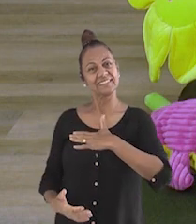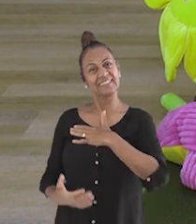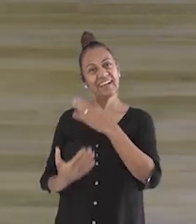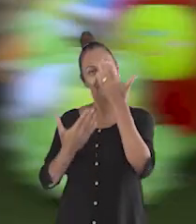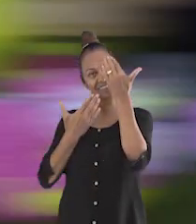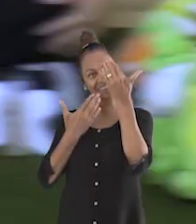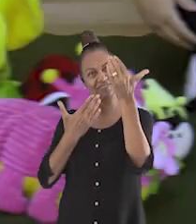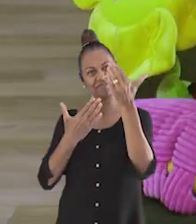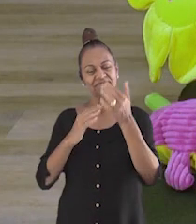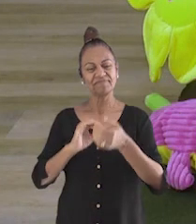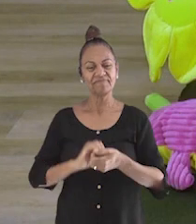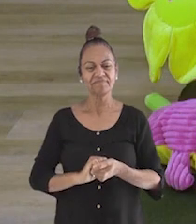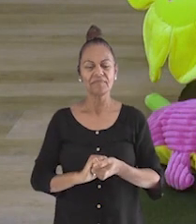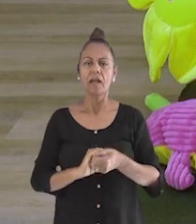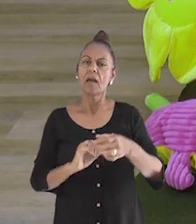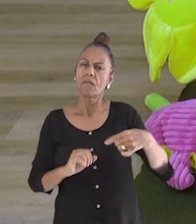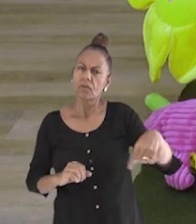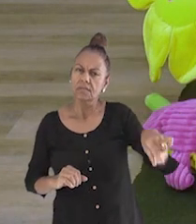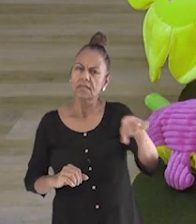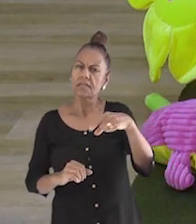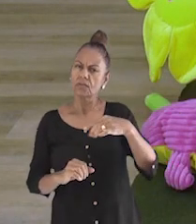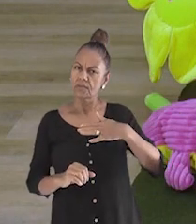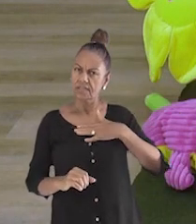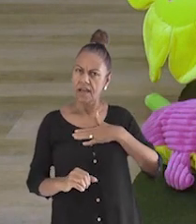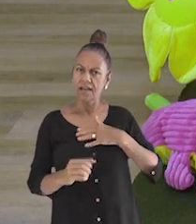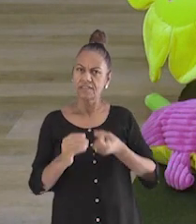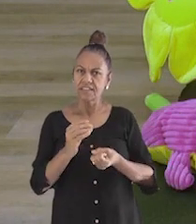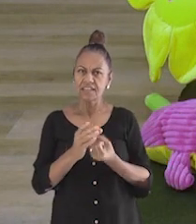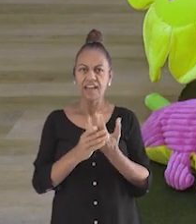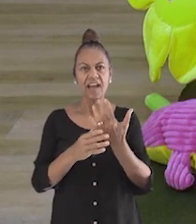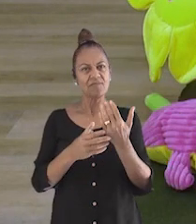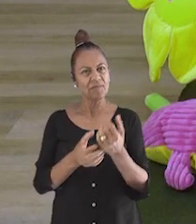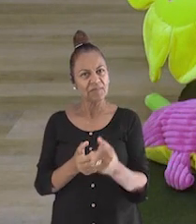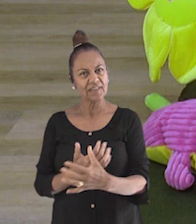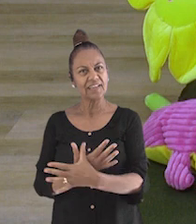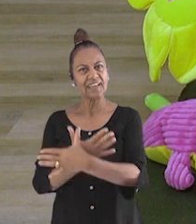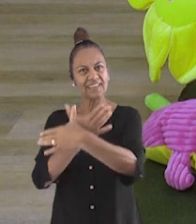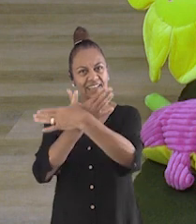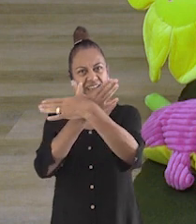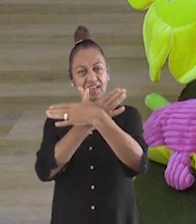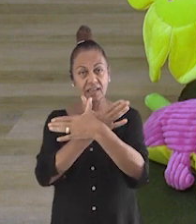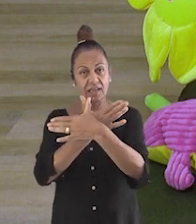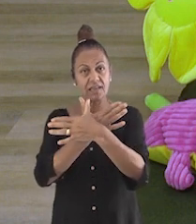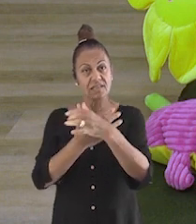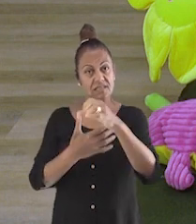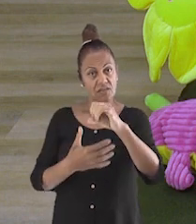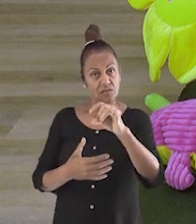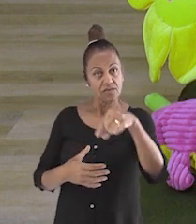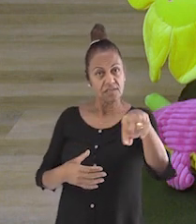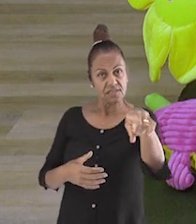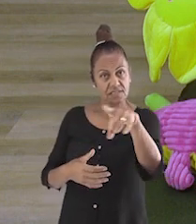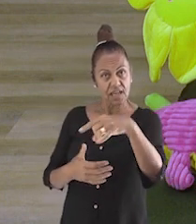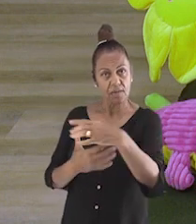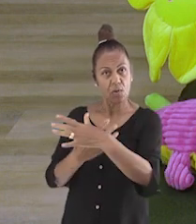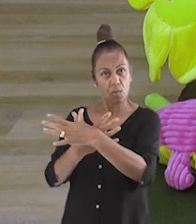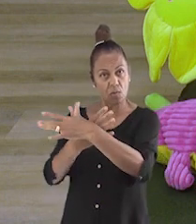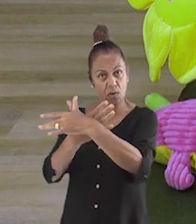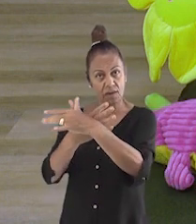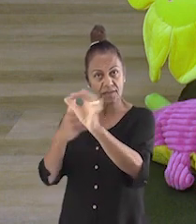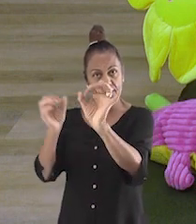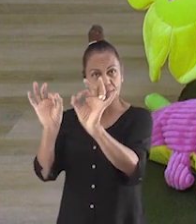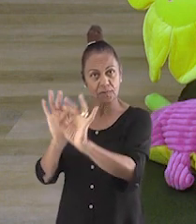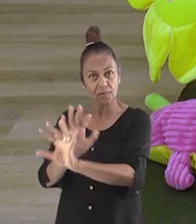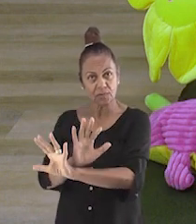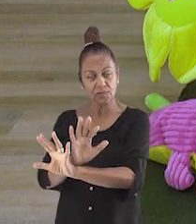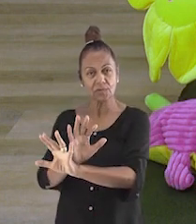agradecer. Crianças, vocês gostaram de fazer a borboleta? Quando vocês fizerem a sua borboleta